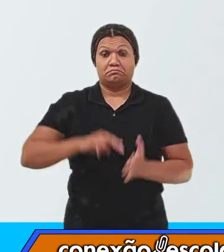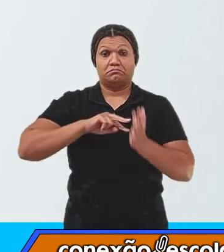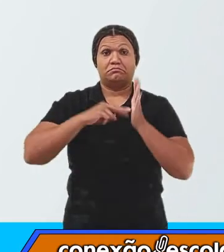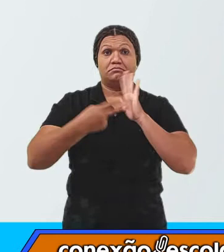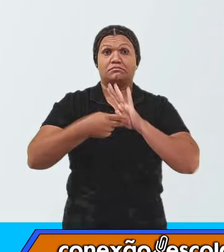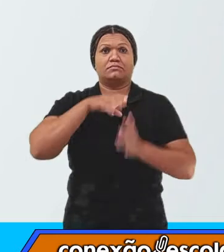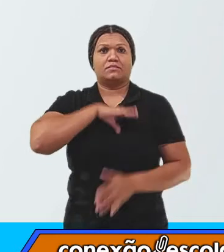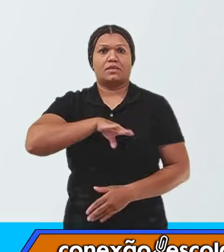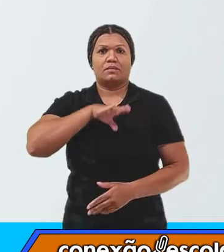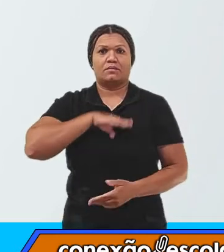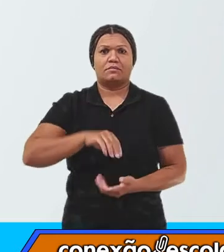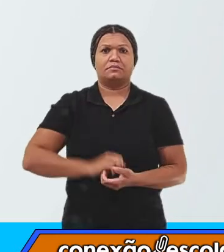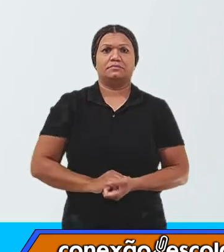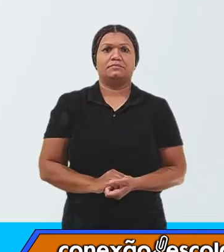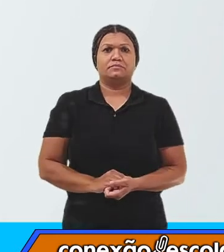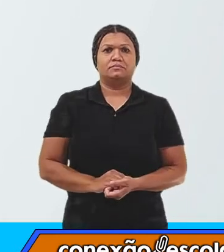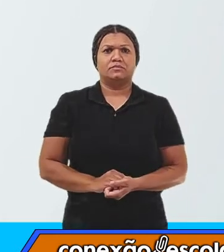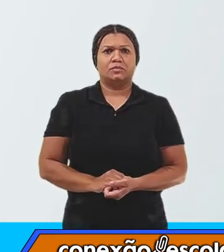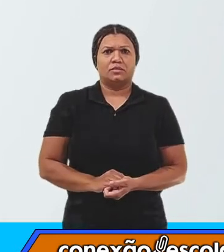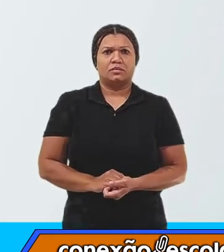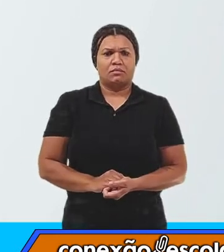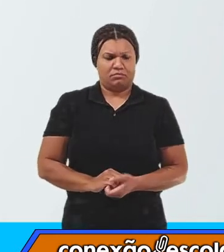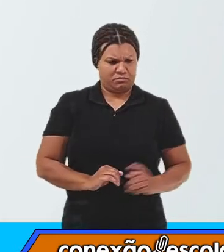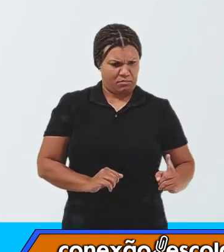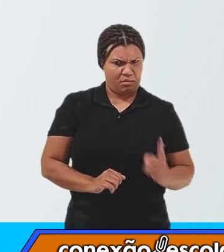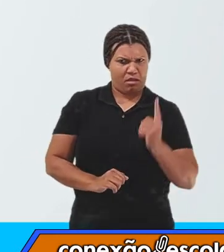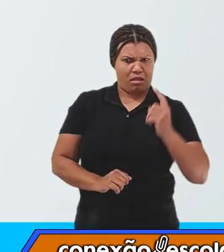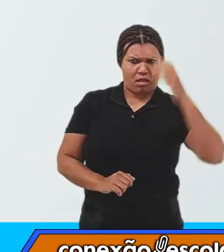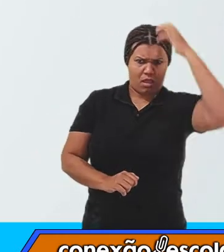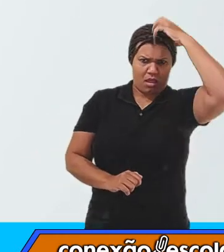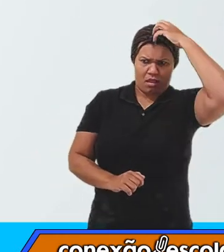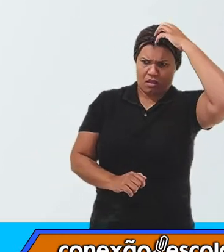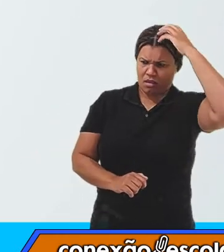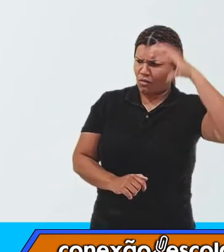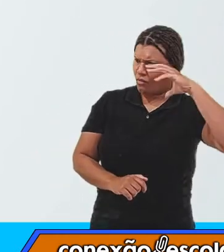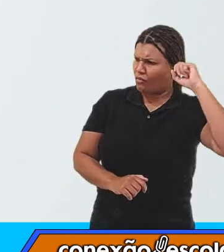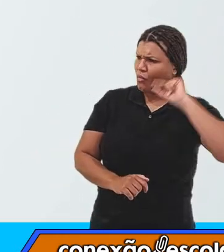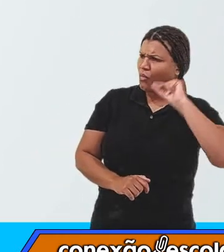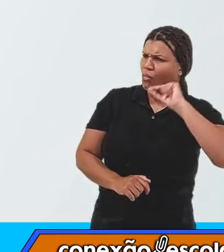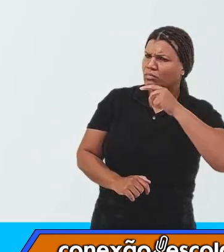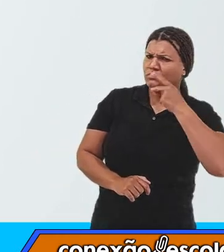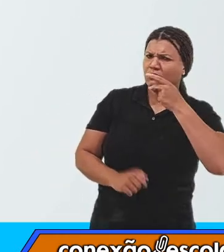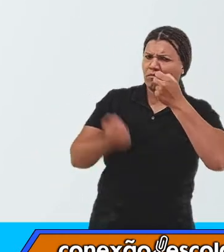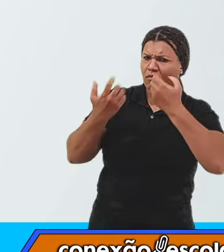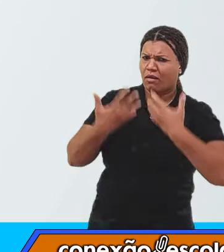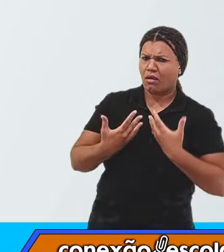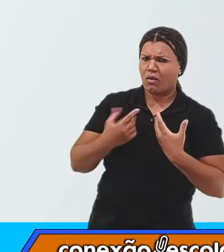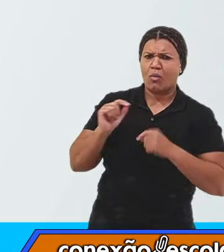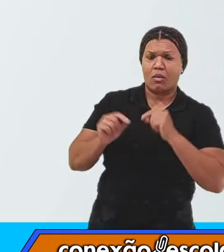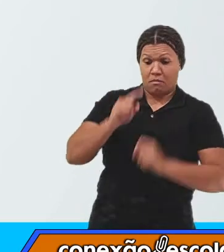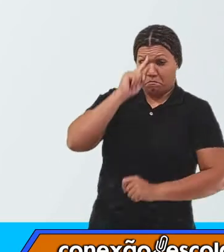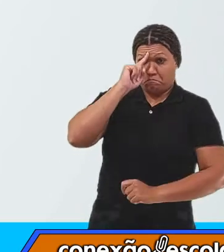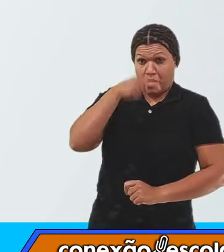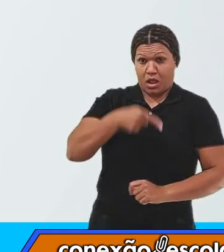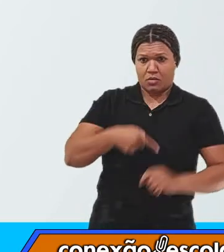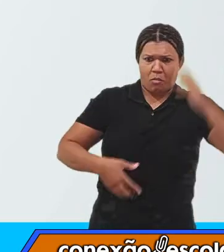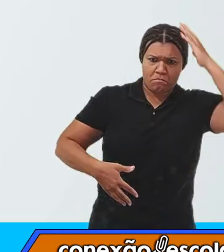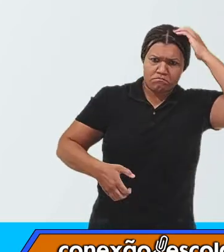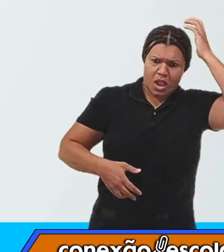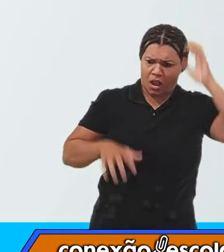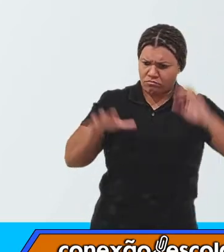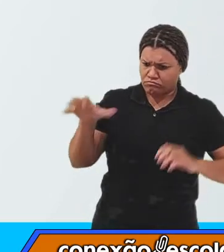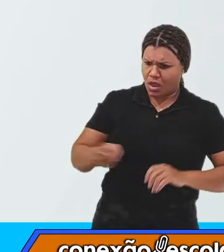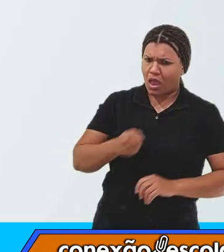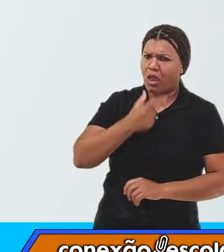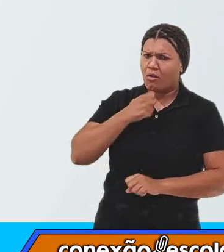em português significa: ouvindo aquilo, o rei ordenou a seus súditos que